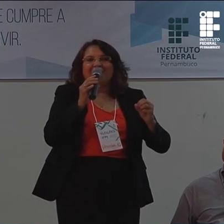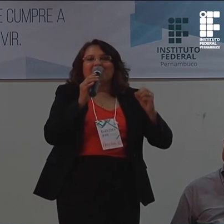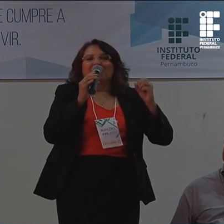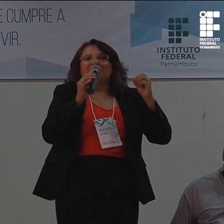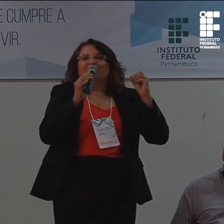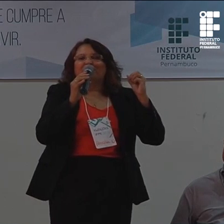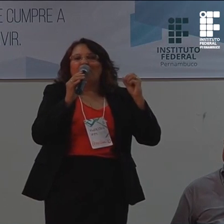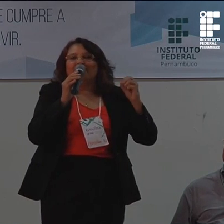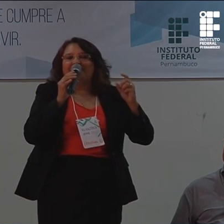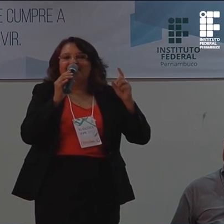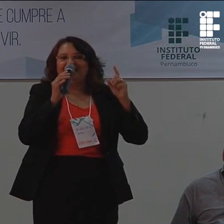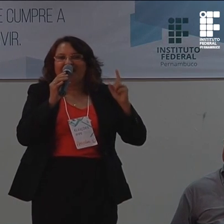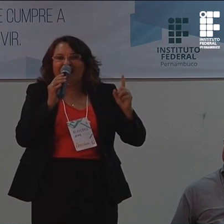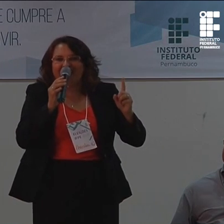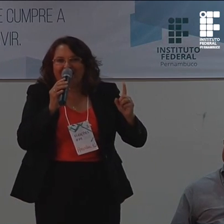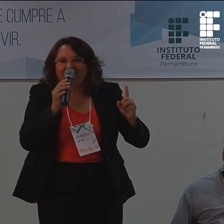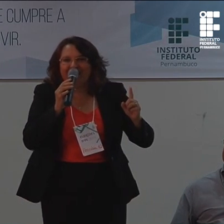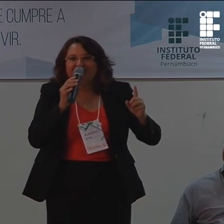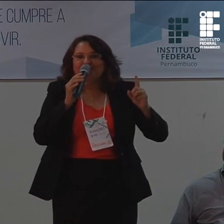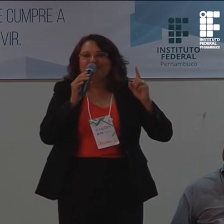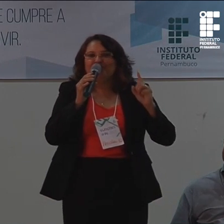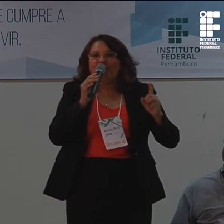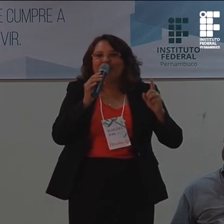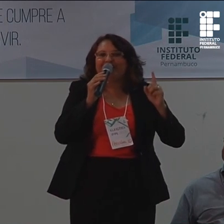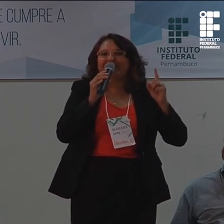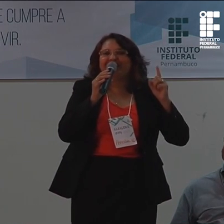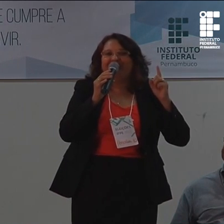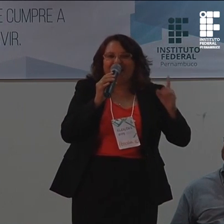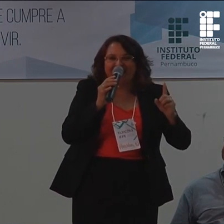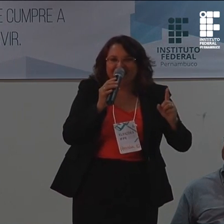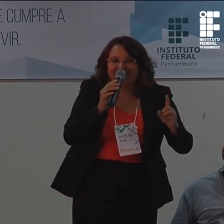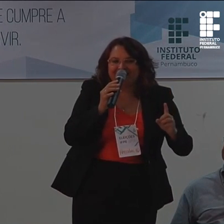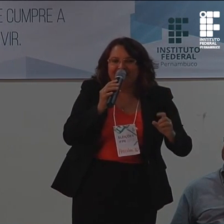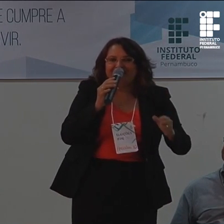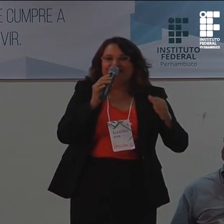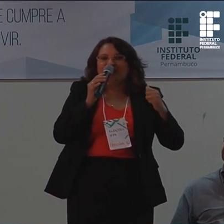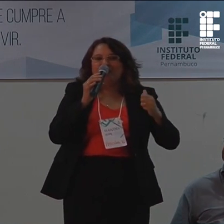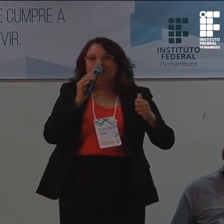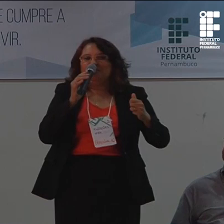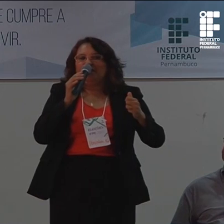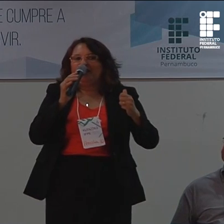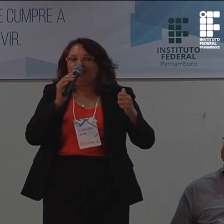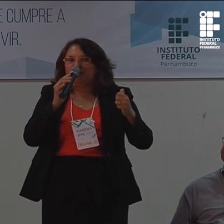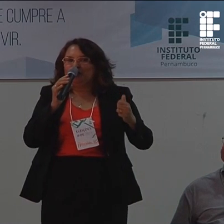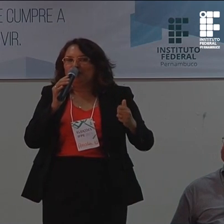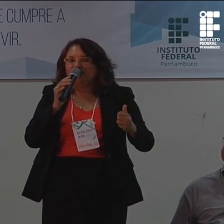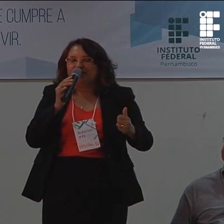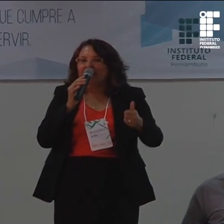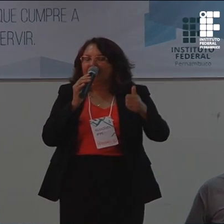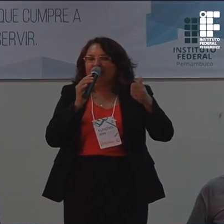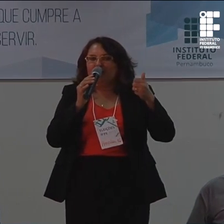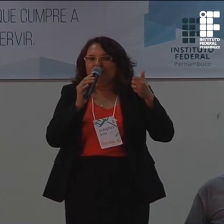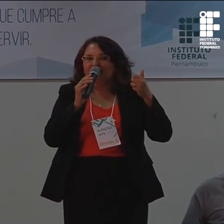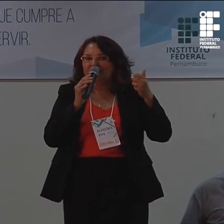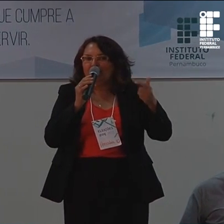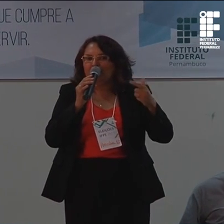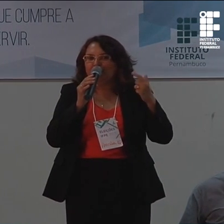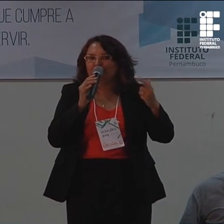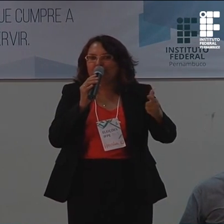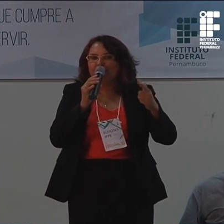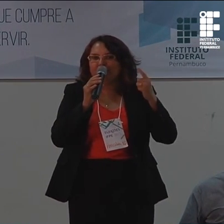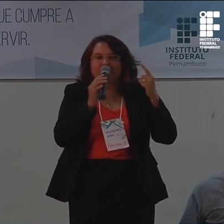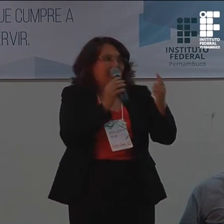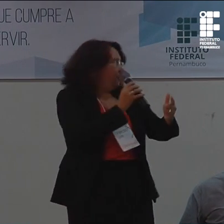laranja. Vote a Naila, vote 10. Sabendo que questões de